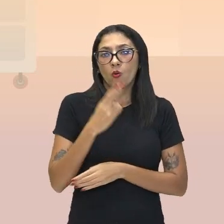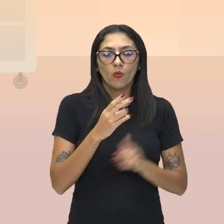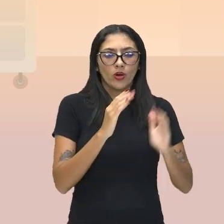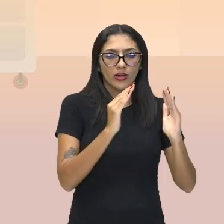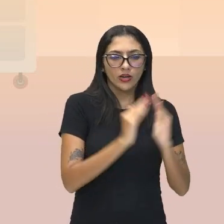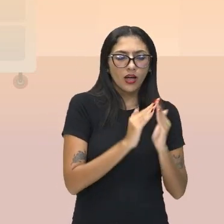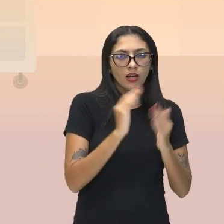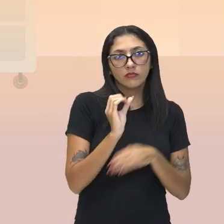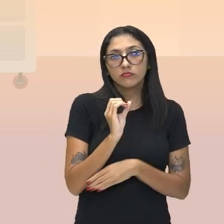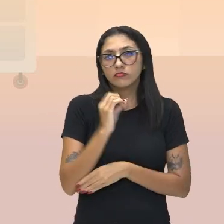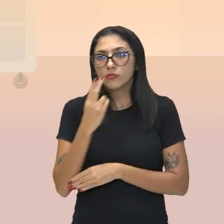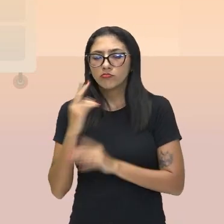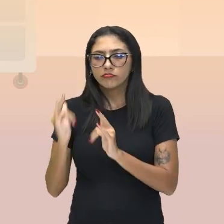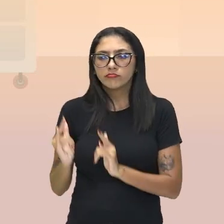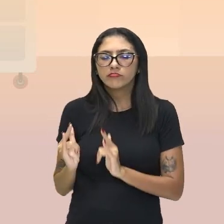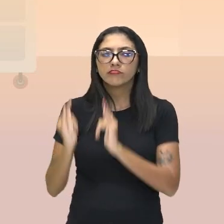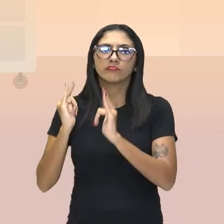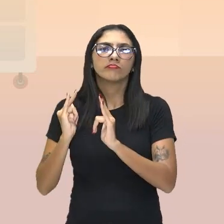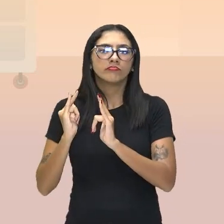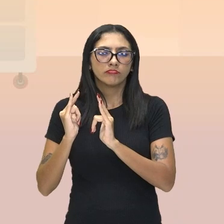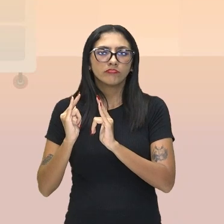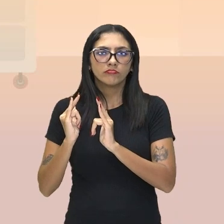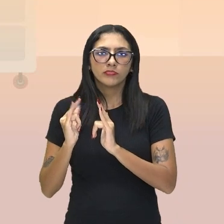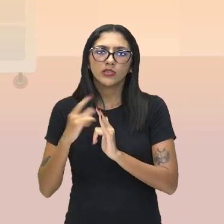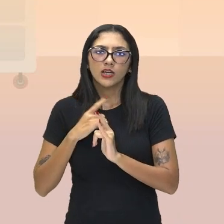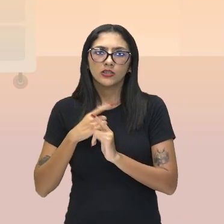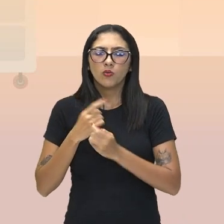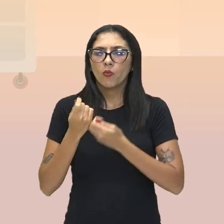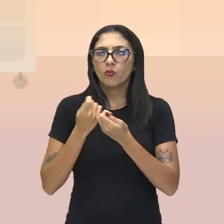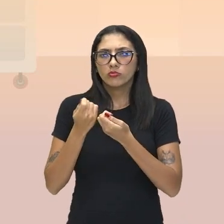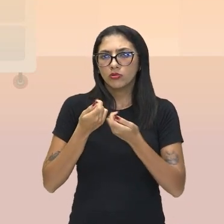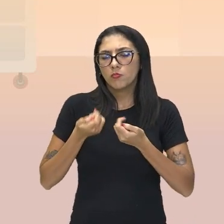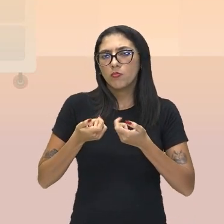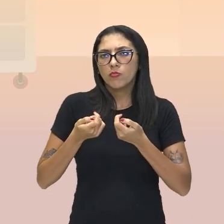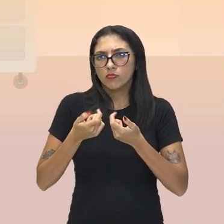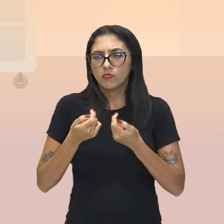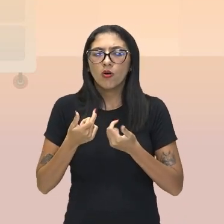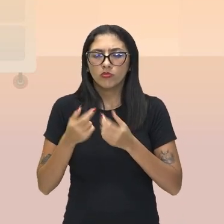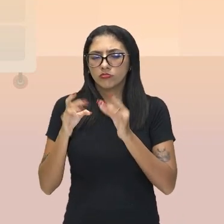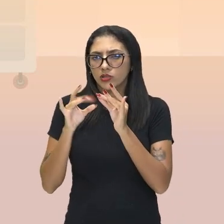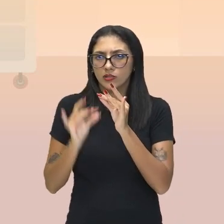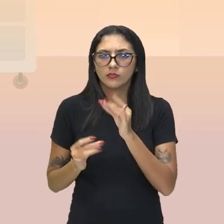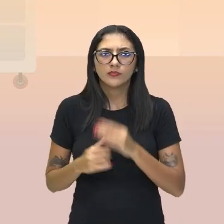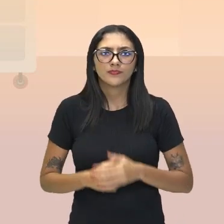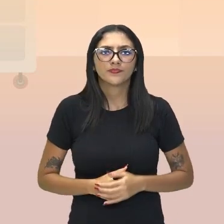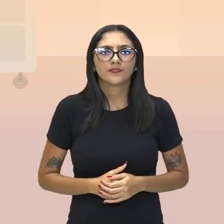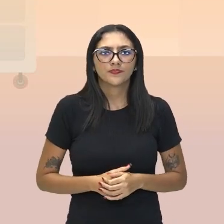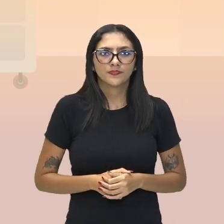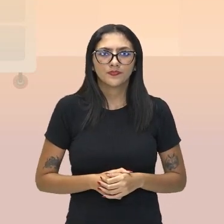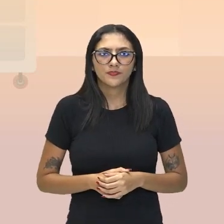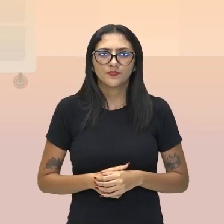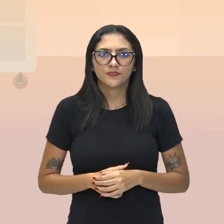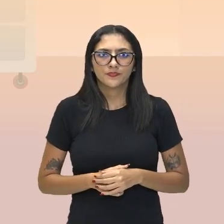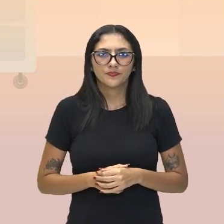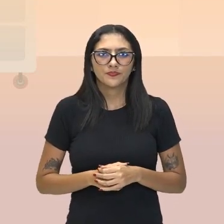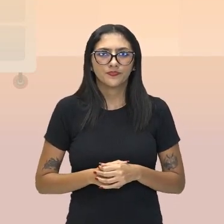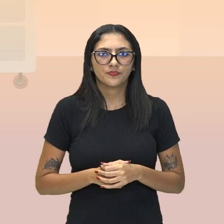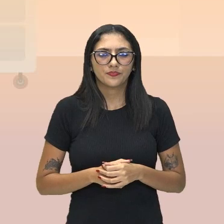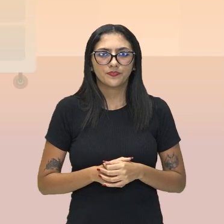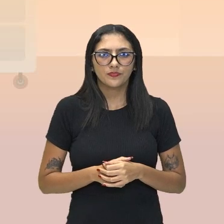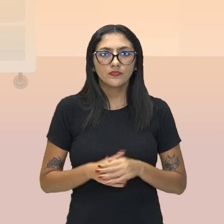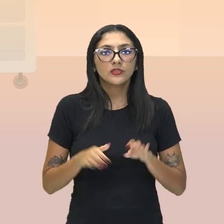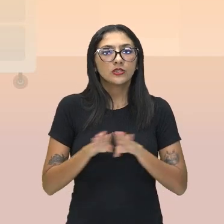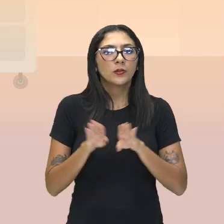Ele é bem condensado, bem pouco, né? A gente pode se falar assim. Continuando, nós temos a